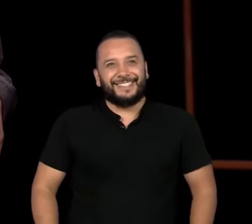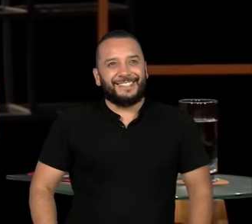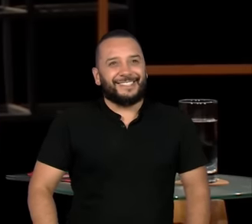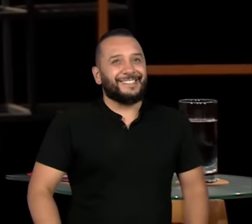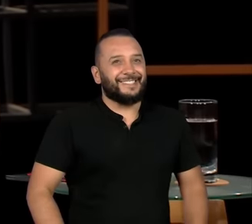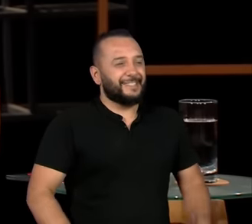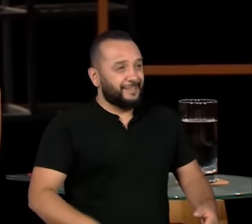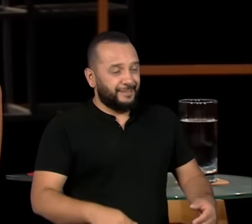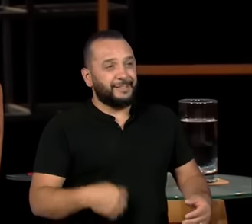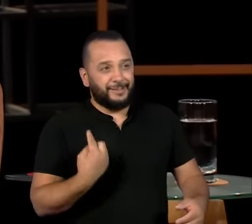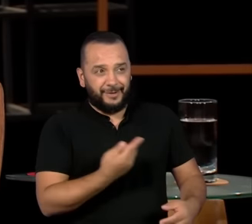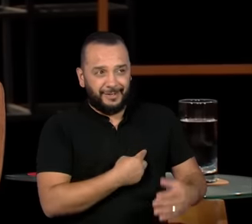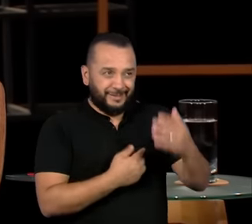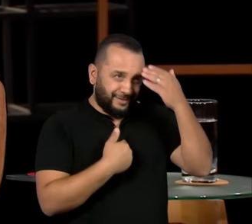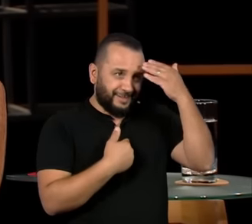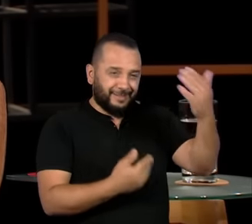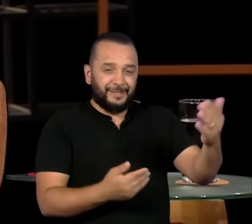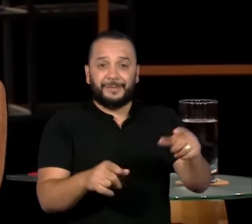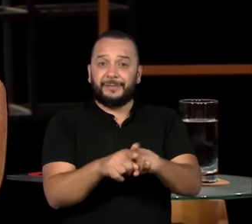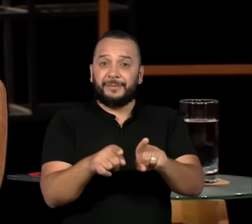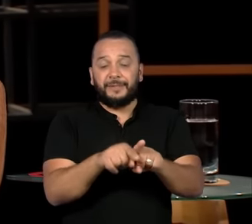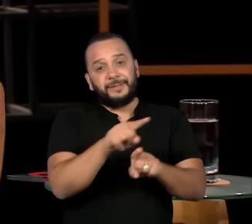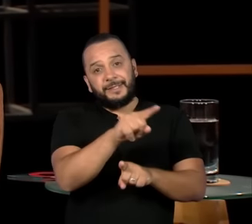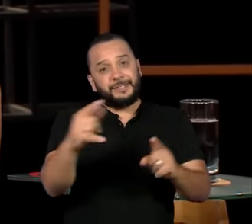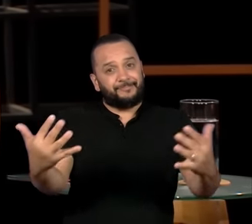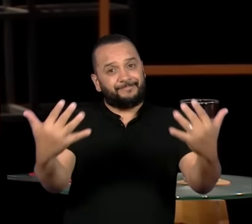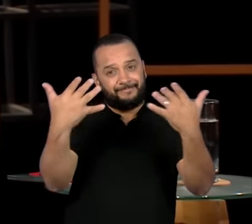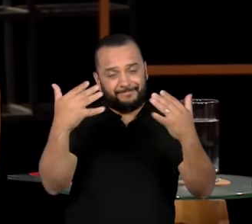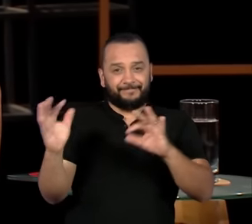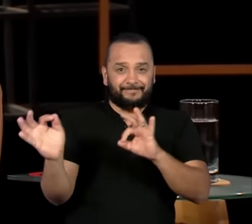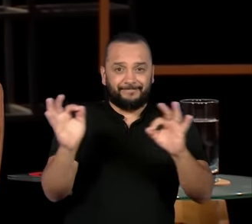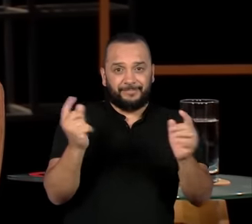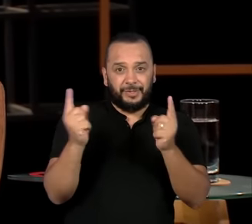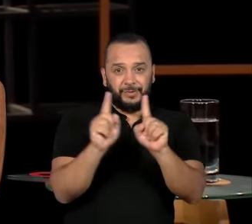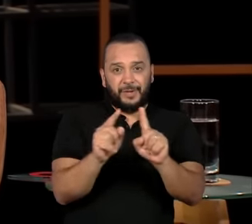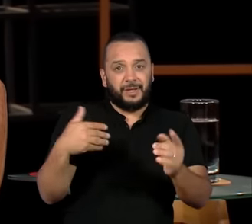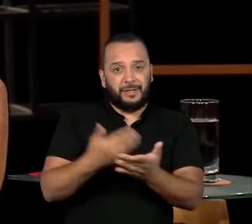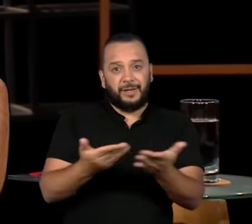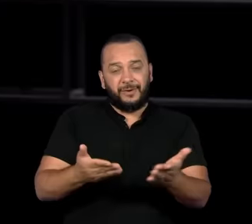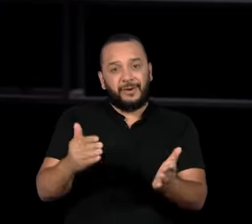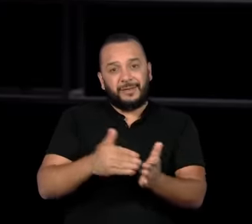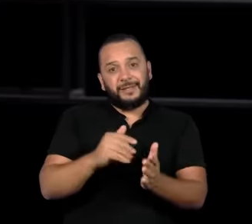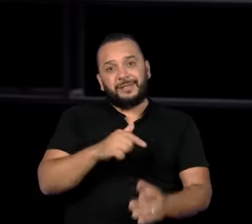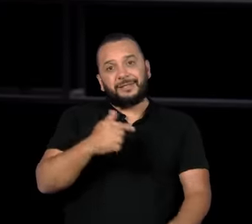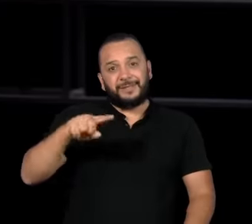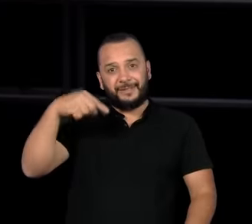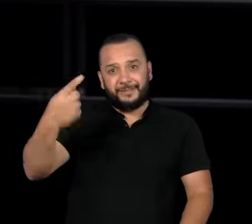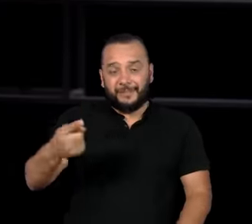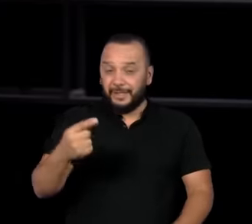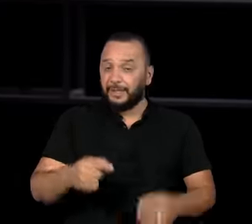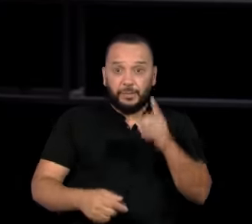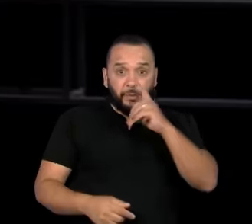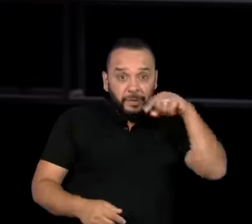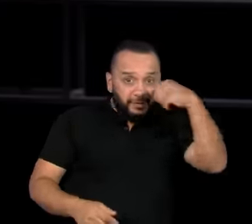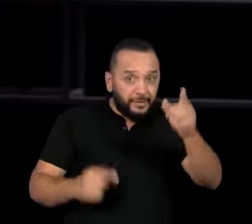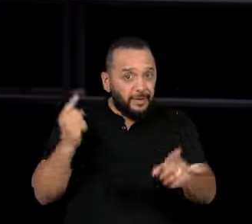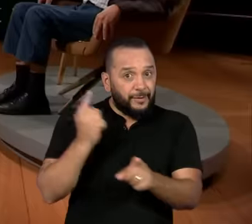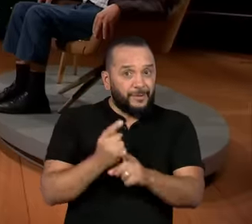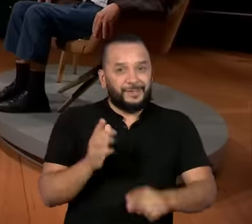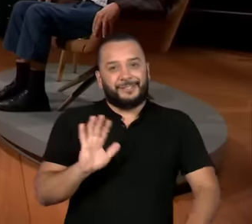que agradecemos. Agradecemos também a todos que acompanharam o nosso programa até agora, até a semana que vem. A gente se vê no próximo domingo. Até